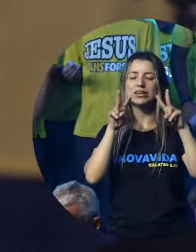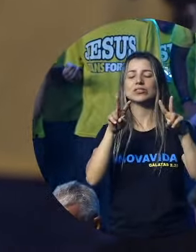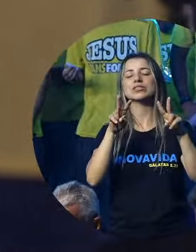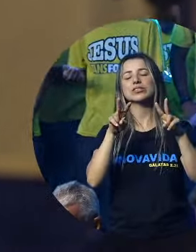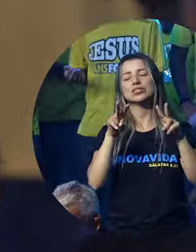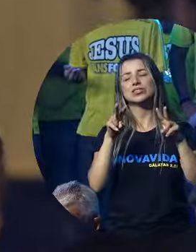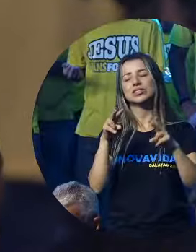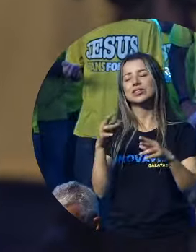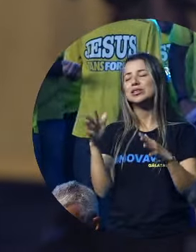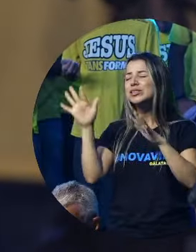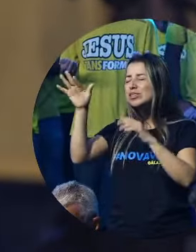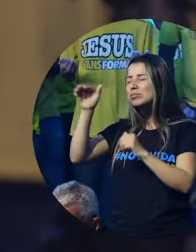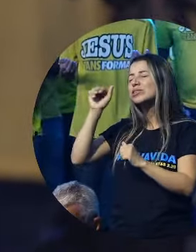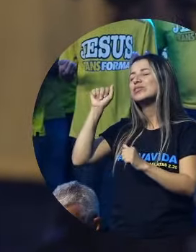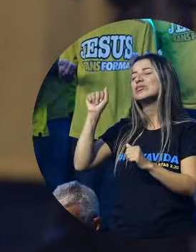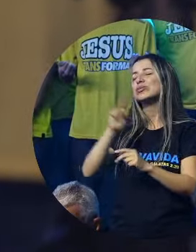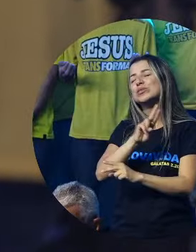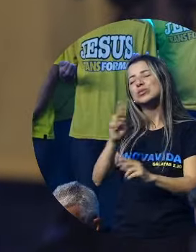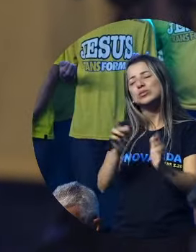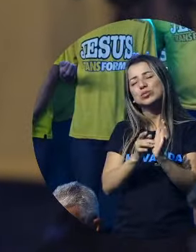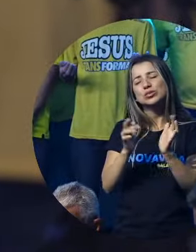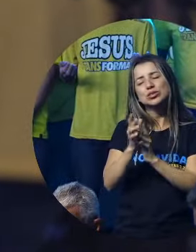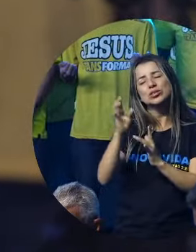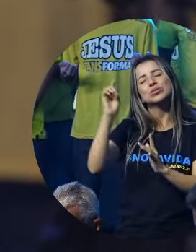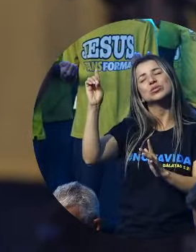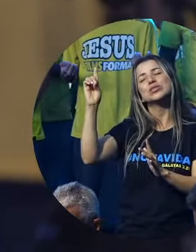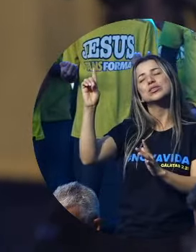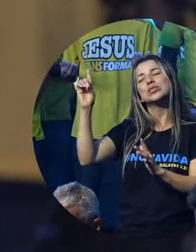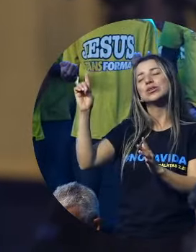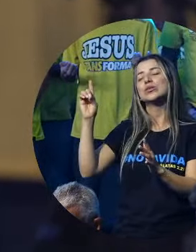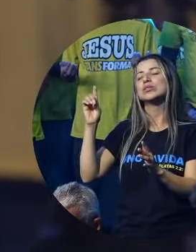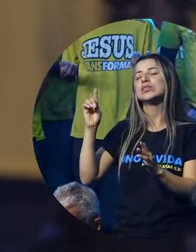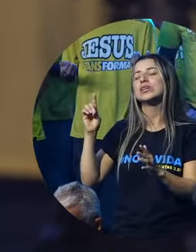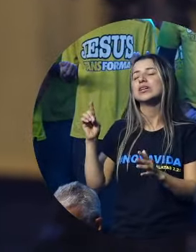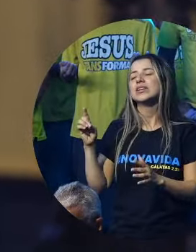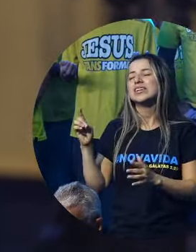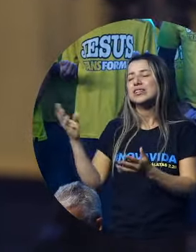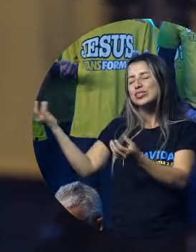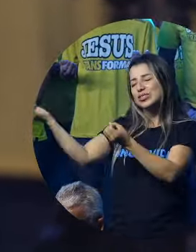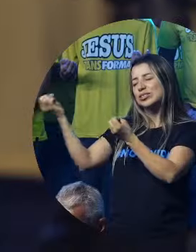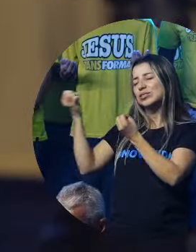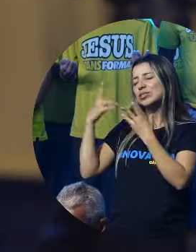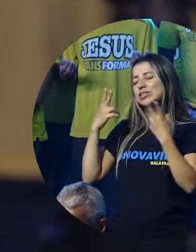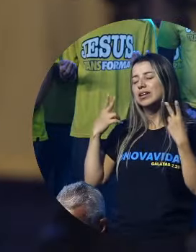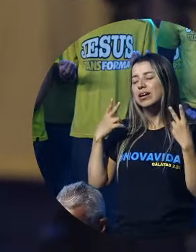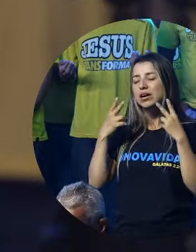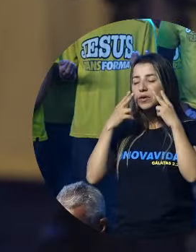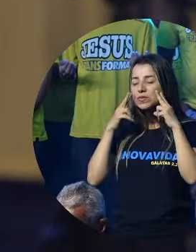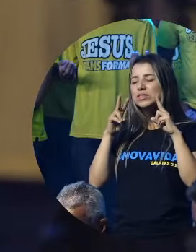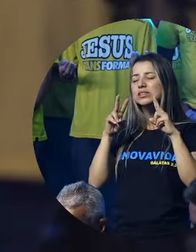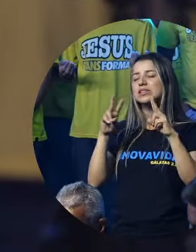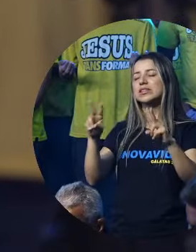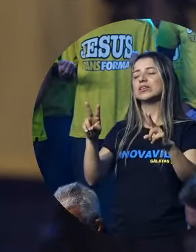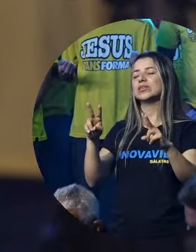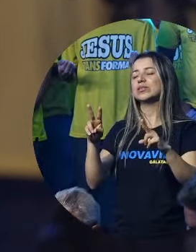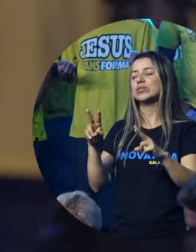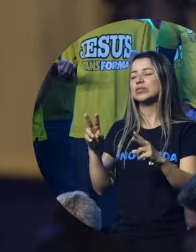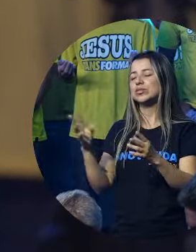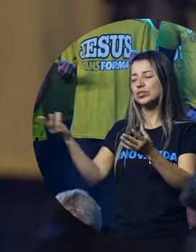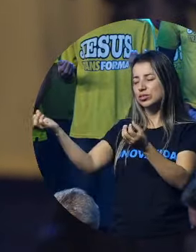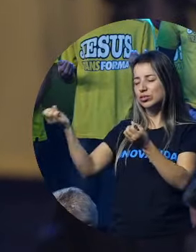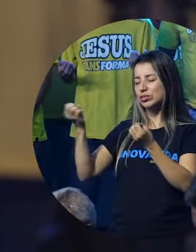Senhor continue capacitando, instruindo, dando visão, dando condição. Queremos,